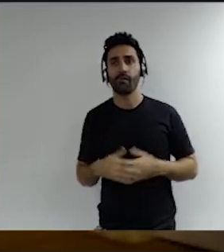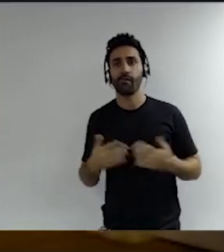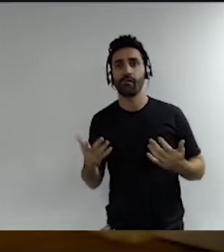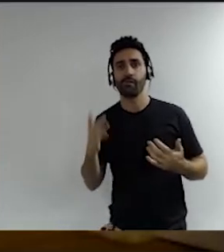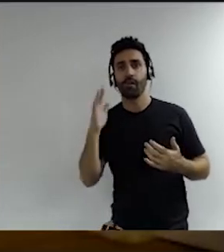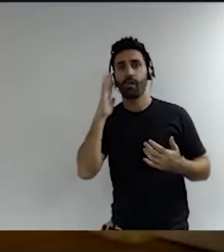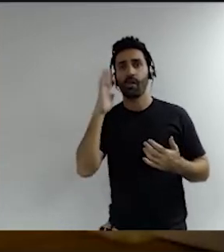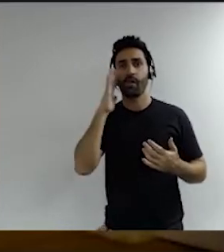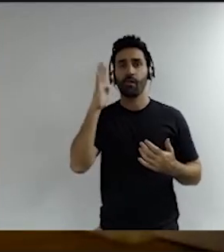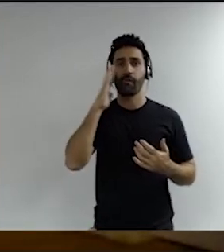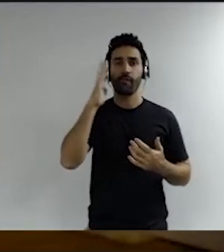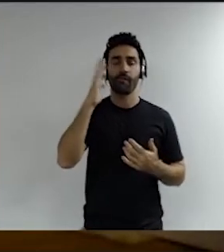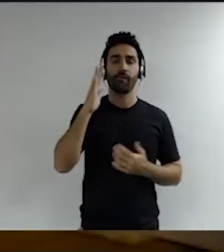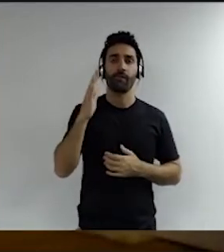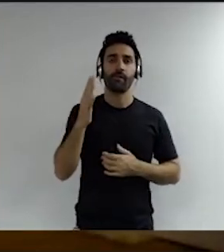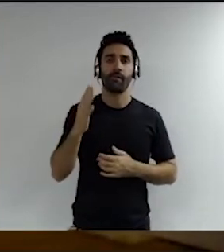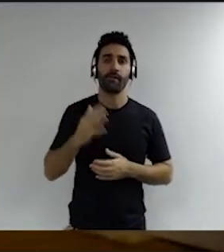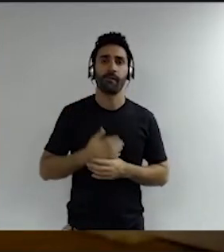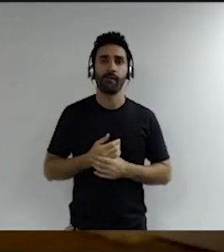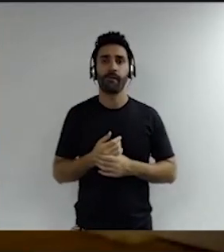Imagine, os senhores,